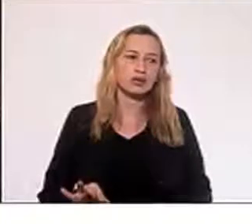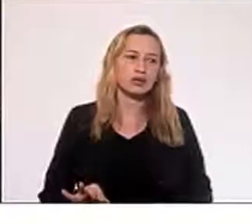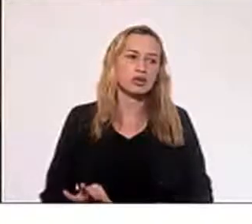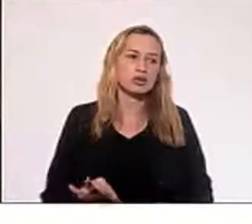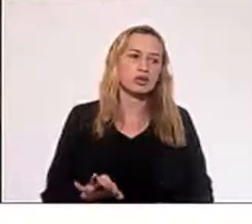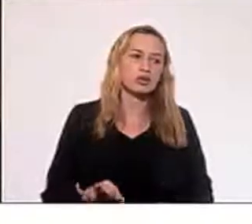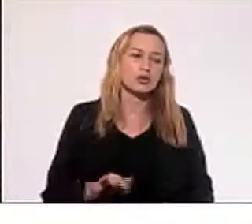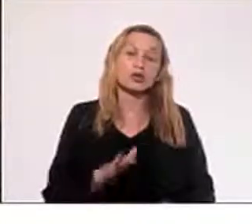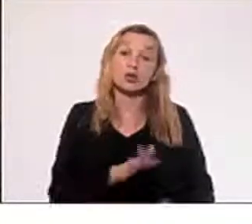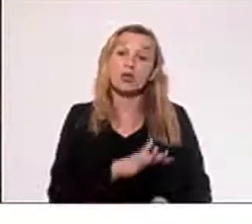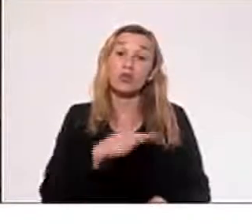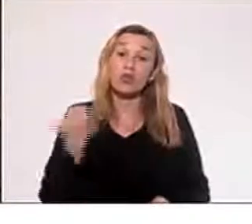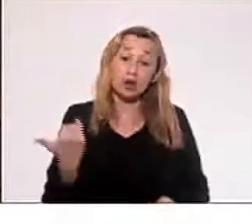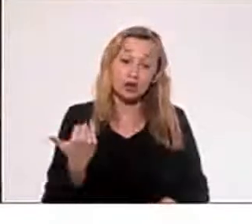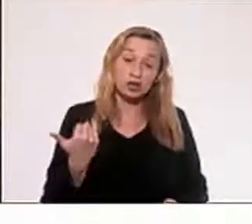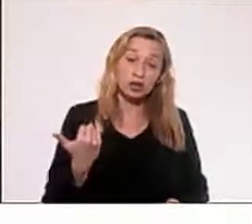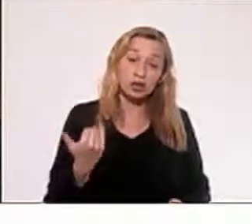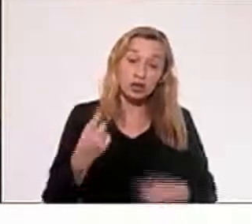de morte